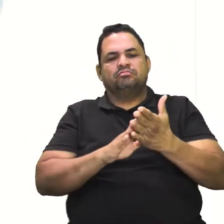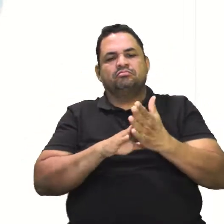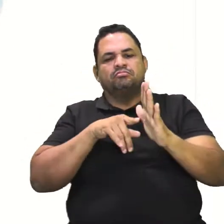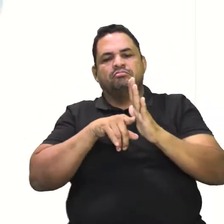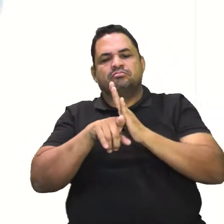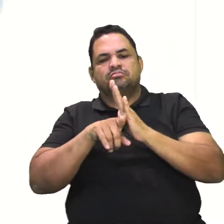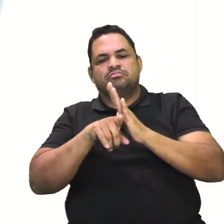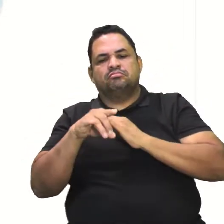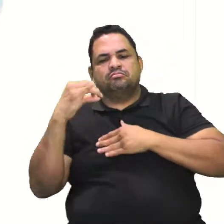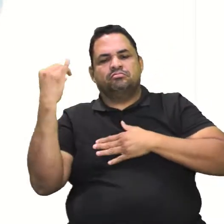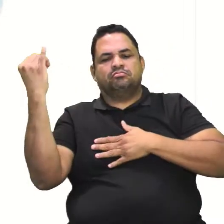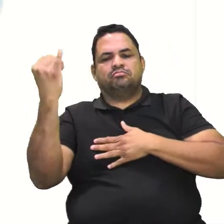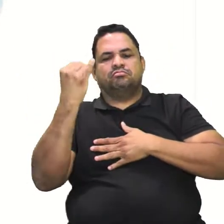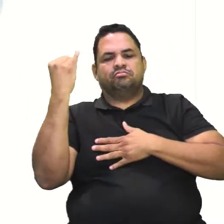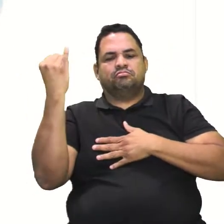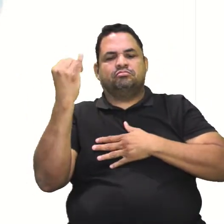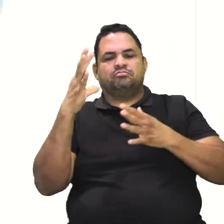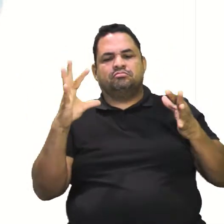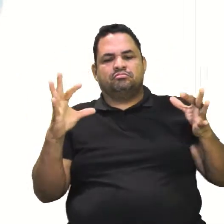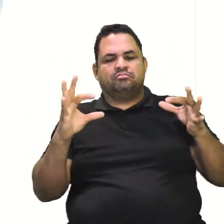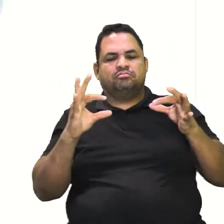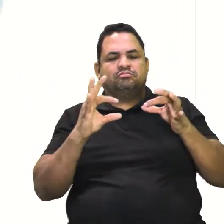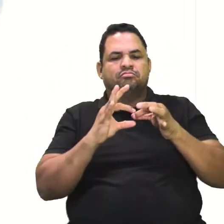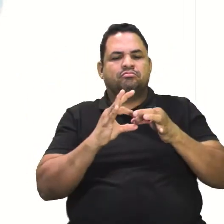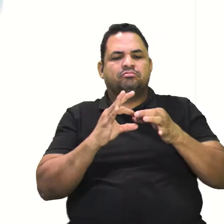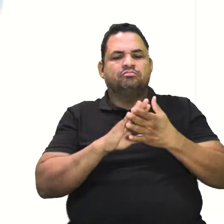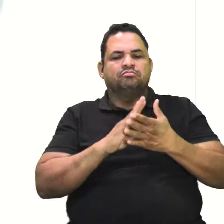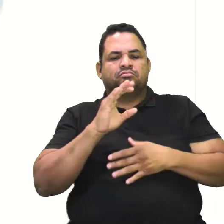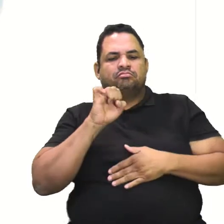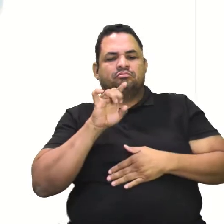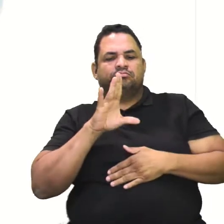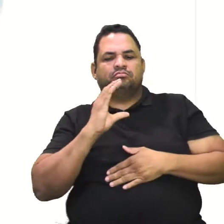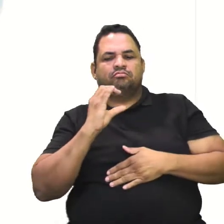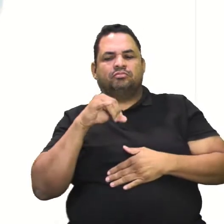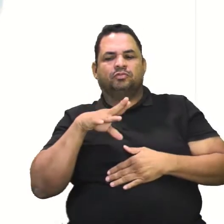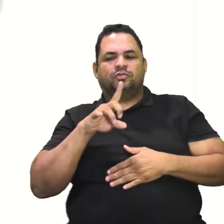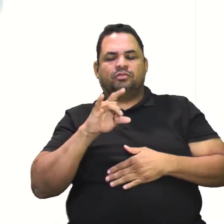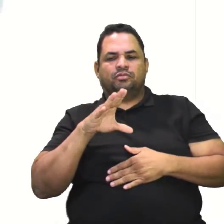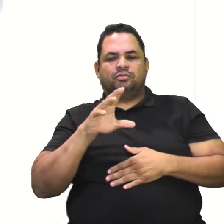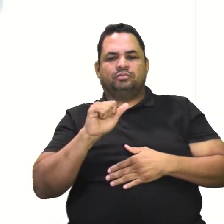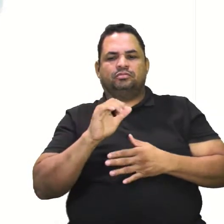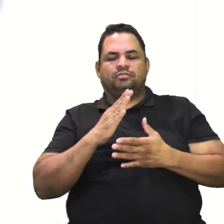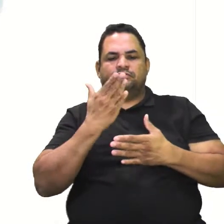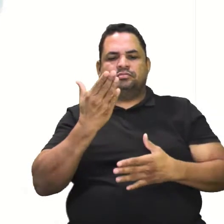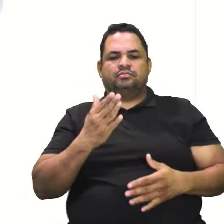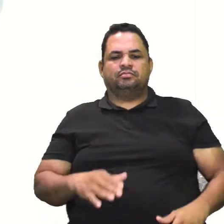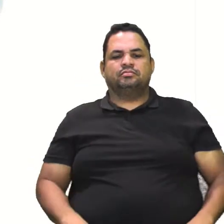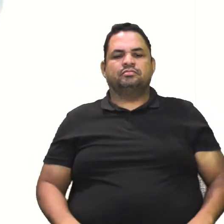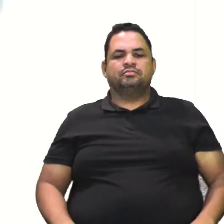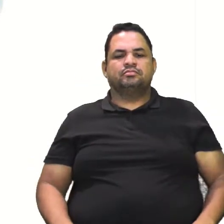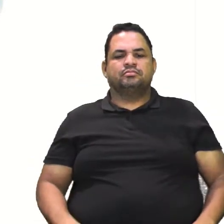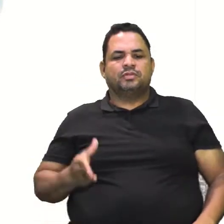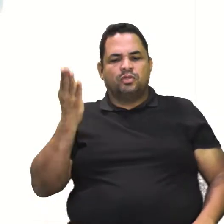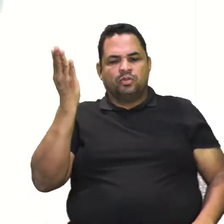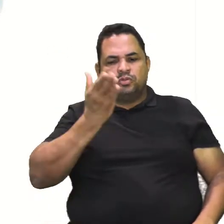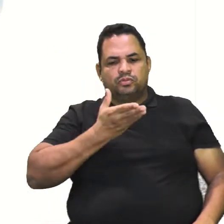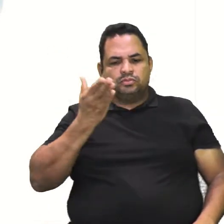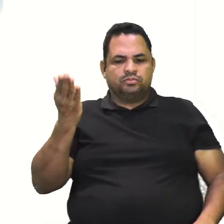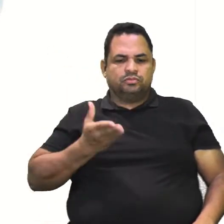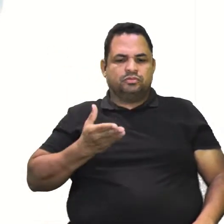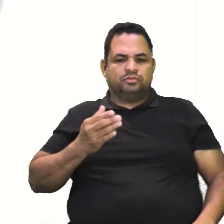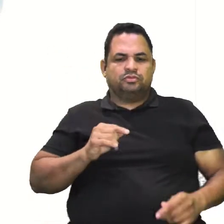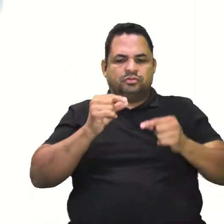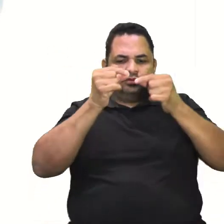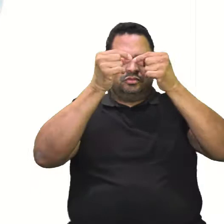descobertas importantes estavam ligadas às secções cônicas. Secções, vocês sabem, são cortes, aos